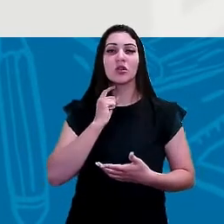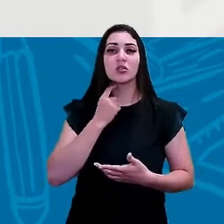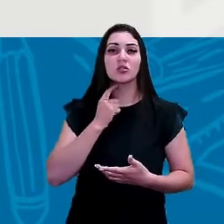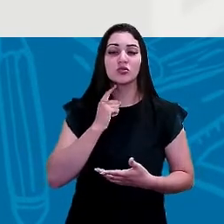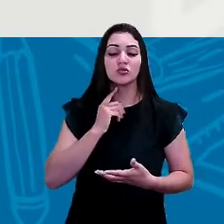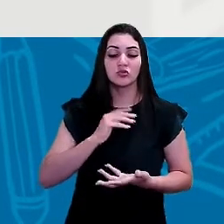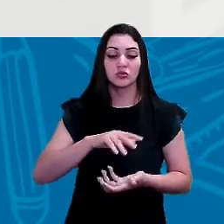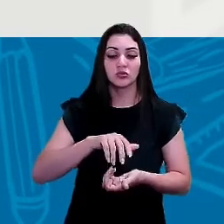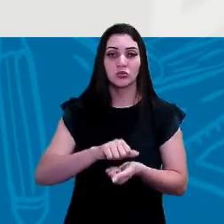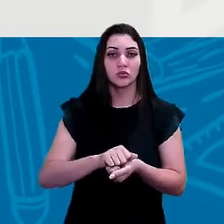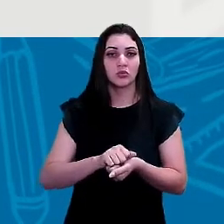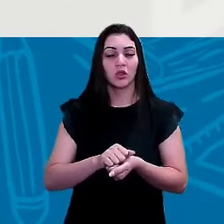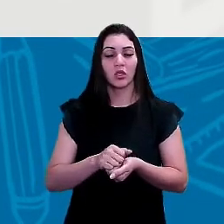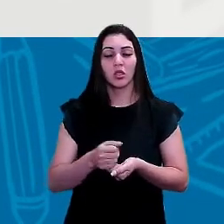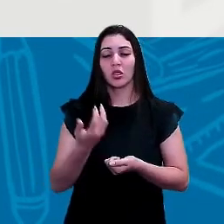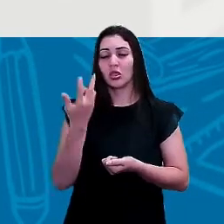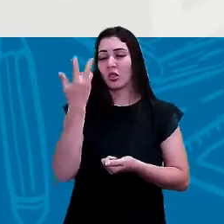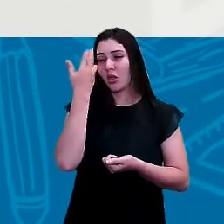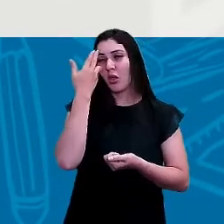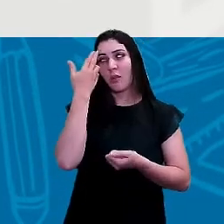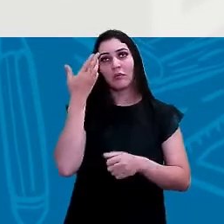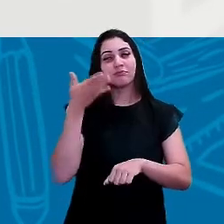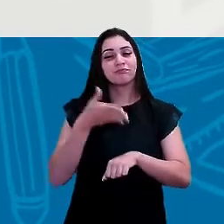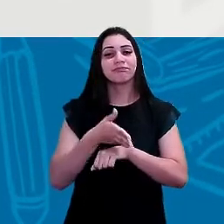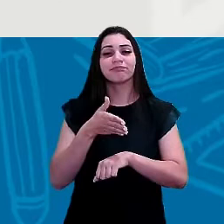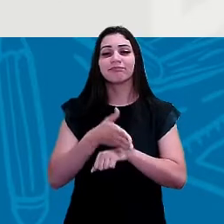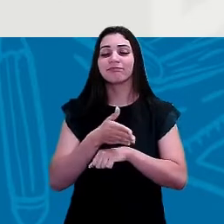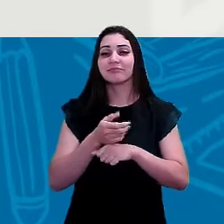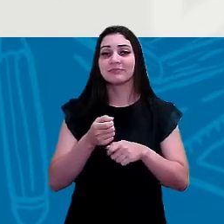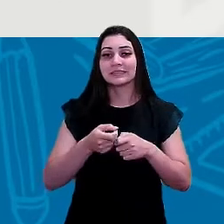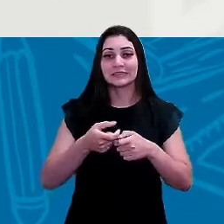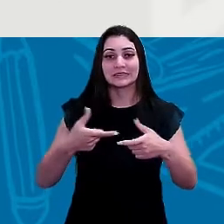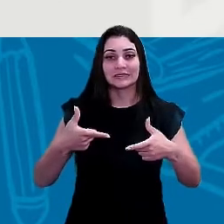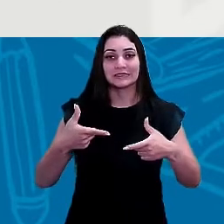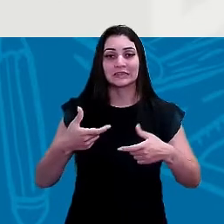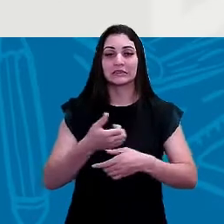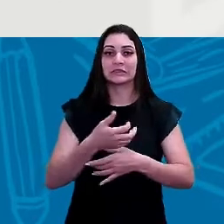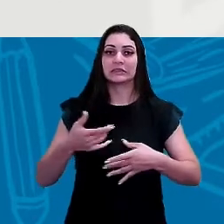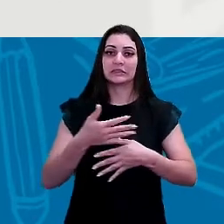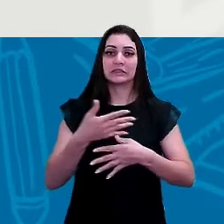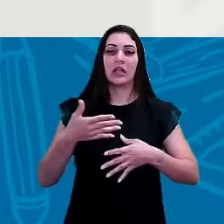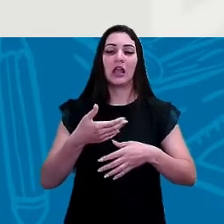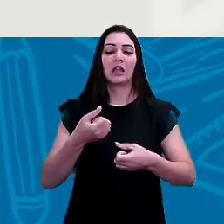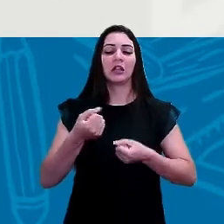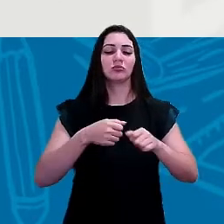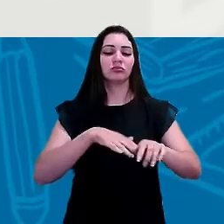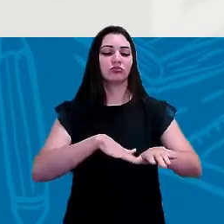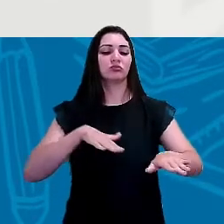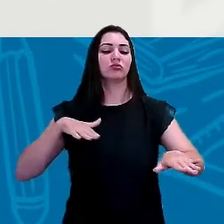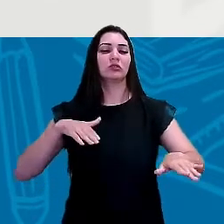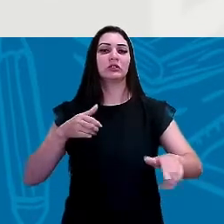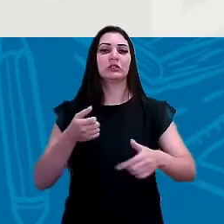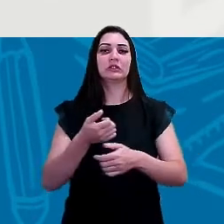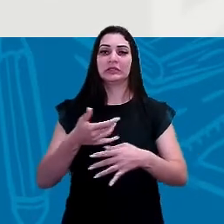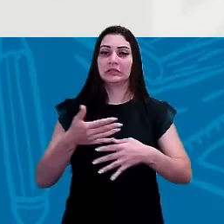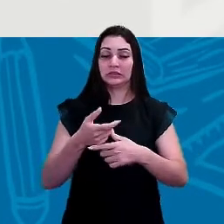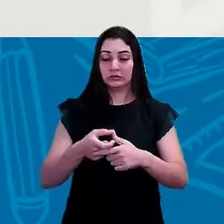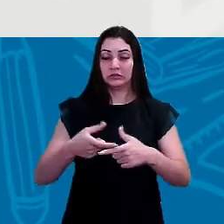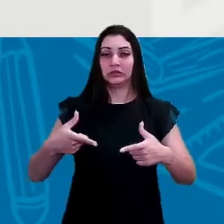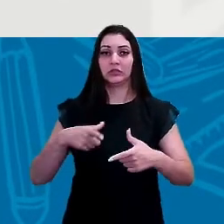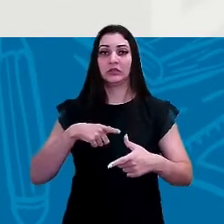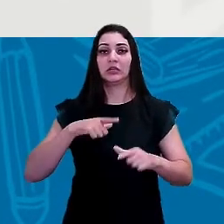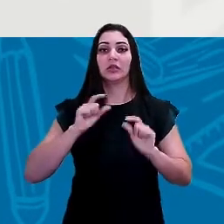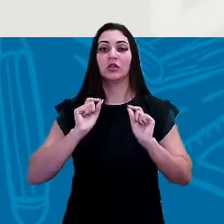mais comuns e mais frequentes nas grandes cidades, nos trânsitos das grandes cidades, né? A gente ter